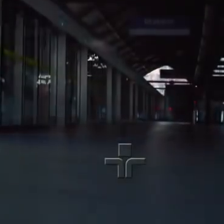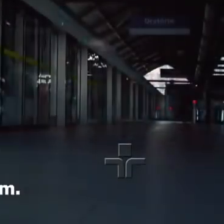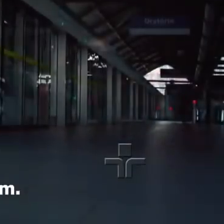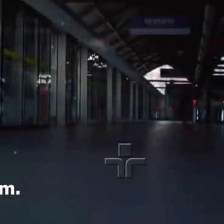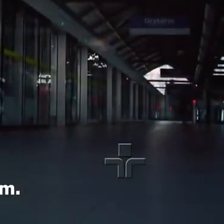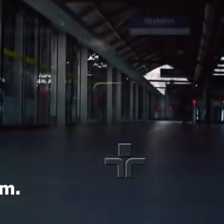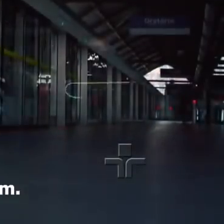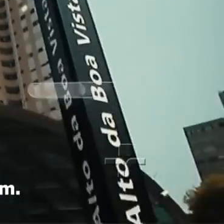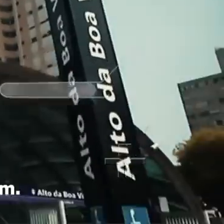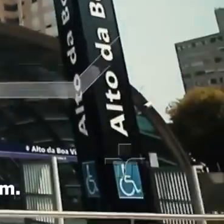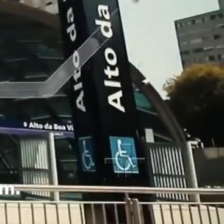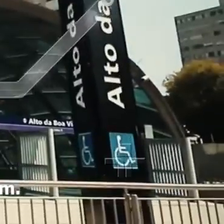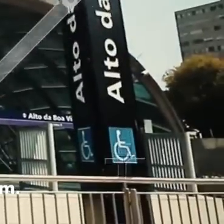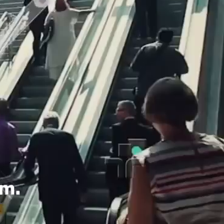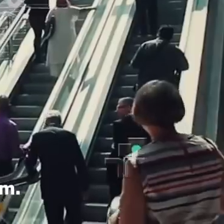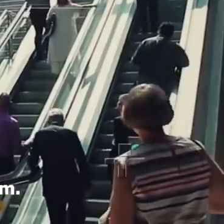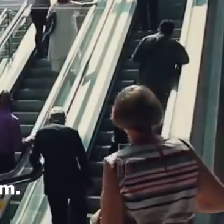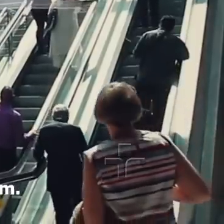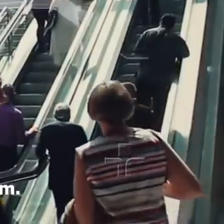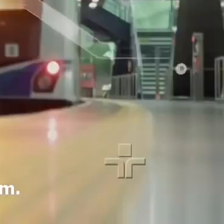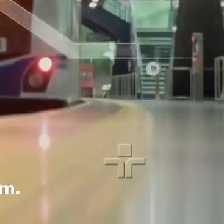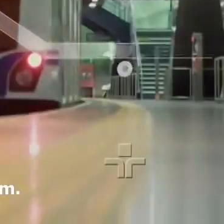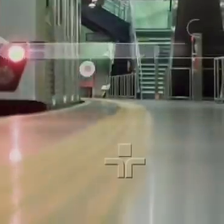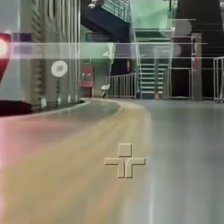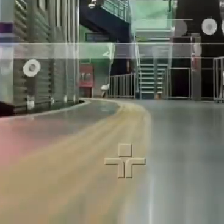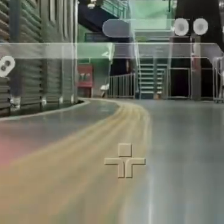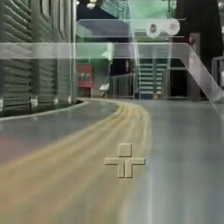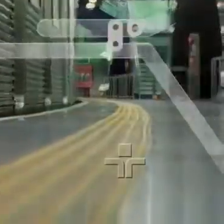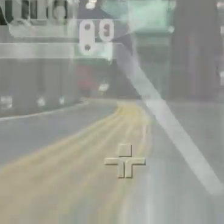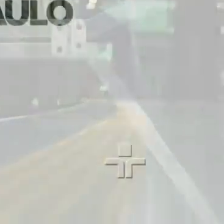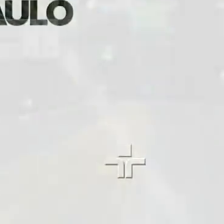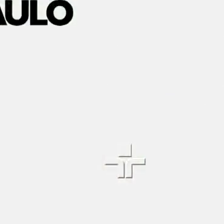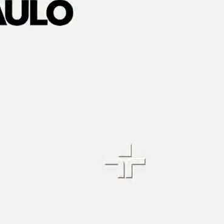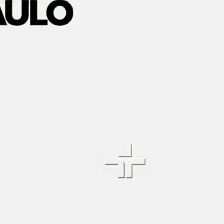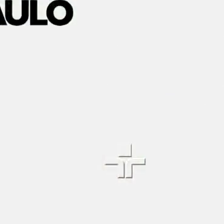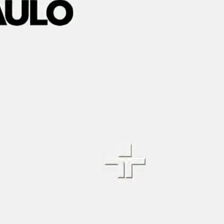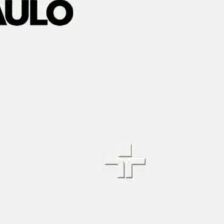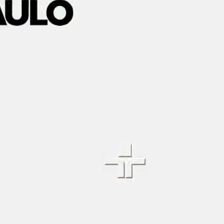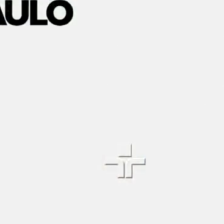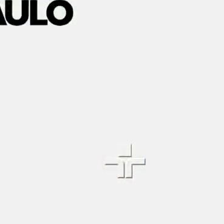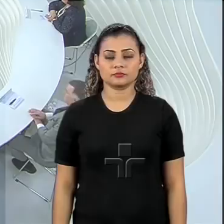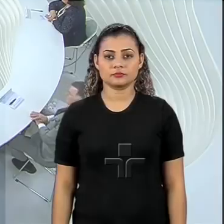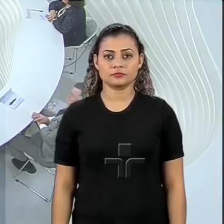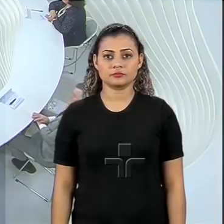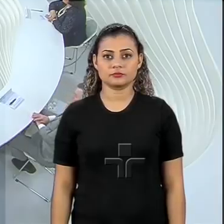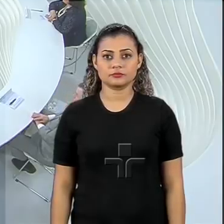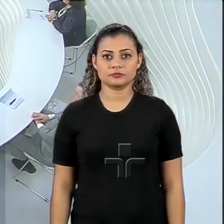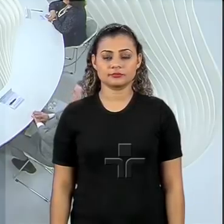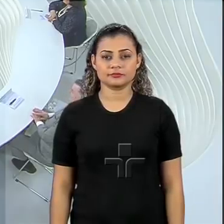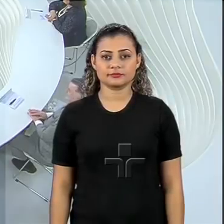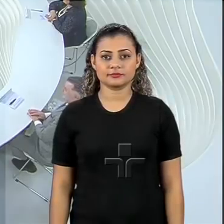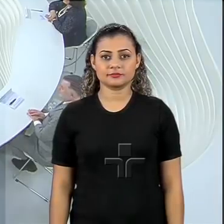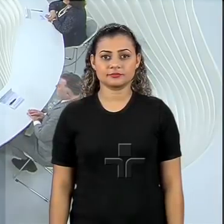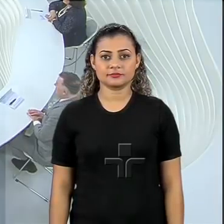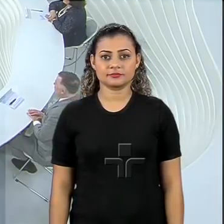Paulo. Há 50 anos, nossas histórias se conectam. Governo do Estado de São Paulo.